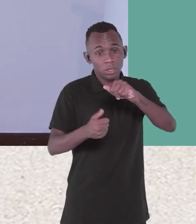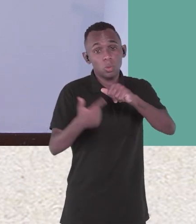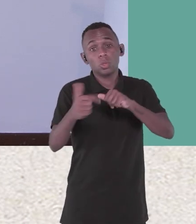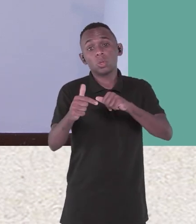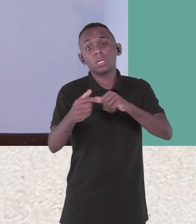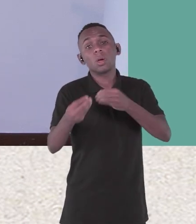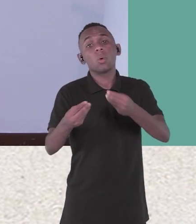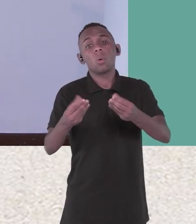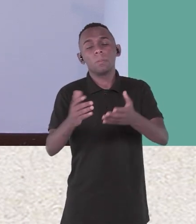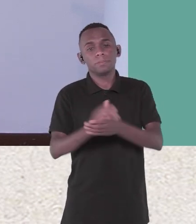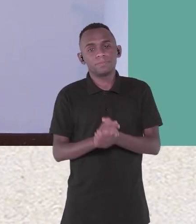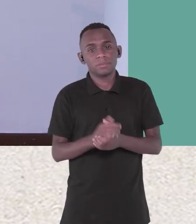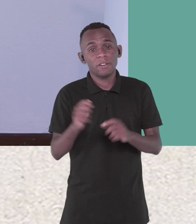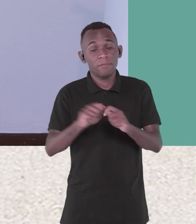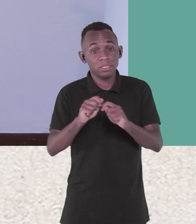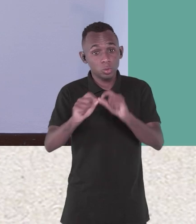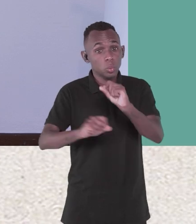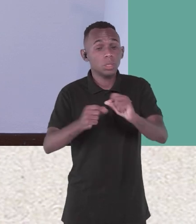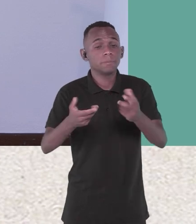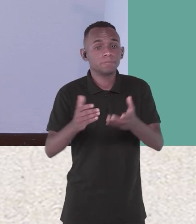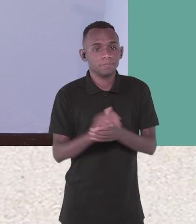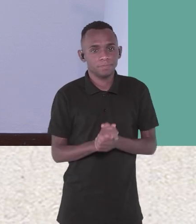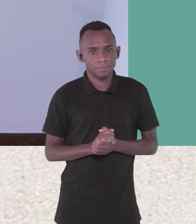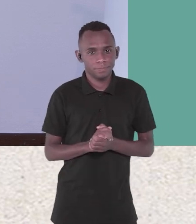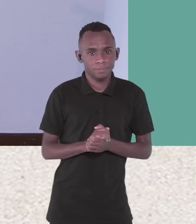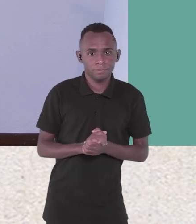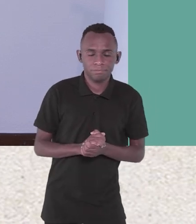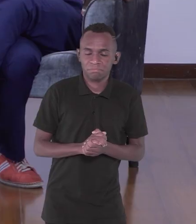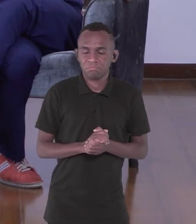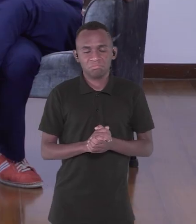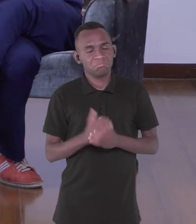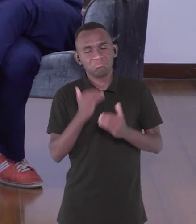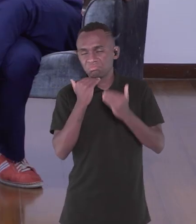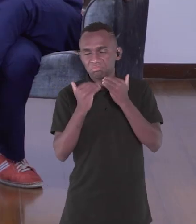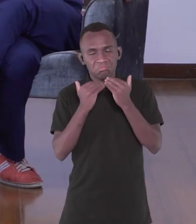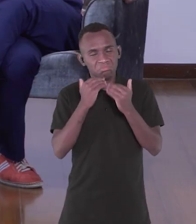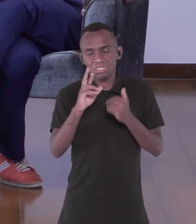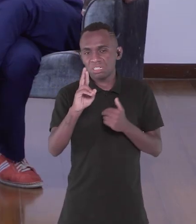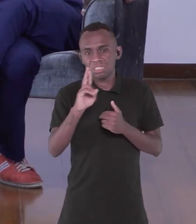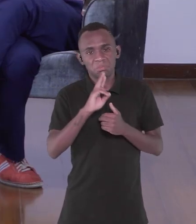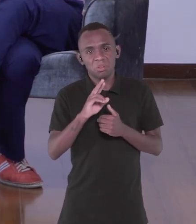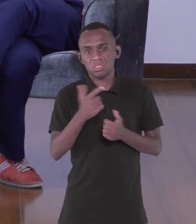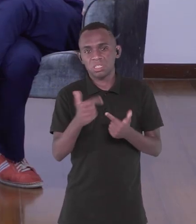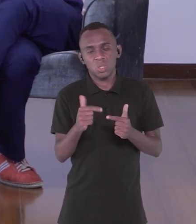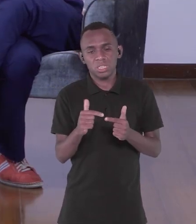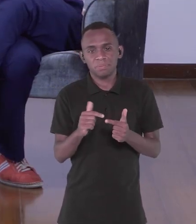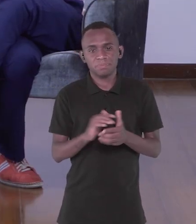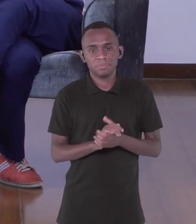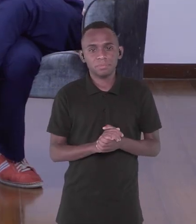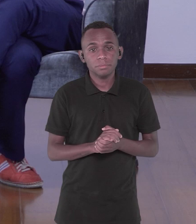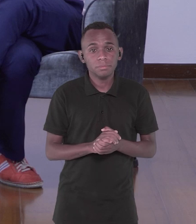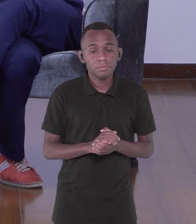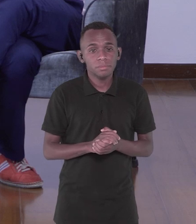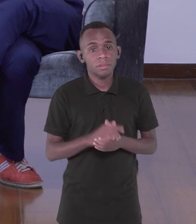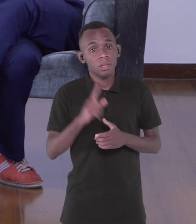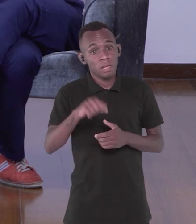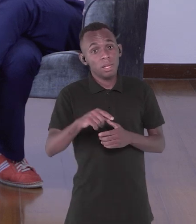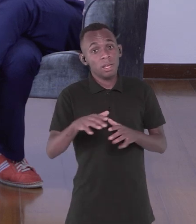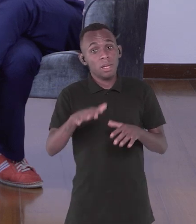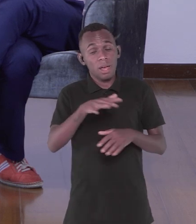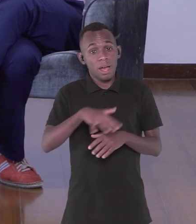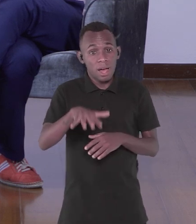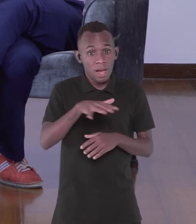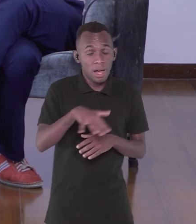funciona. Então faz o quê? Ninguém sabe. Essa é a pergunta. Essa é a pergunta. Agora, essa é a parte, vamos dizer assim, política. A